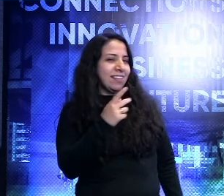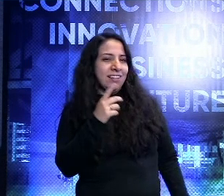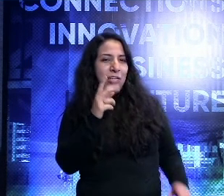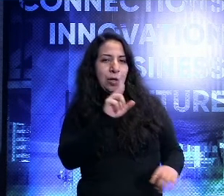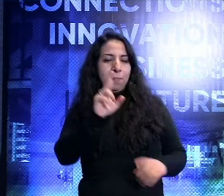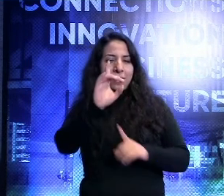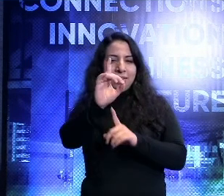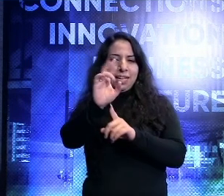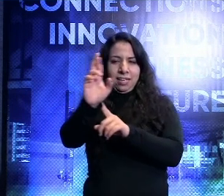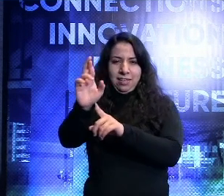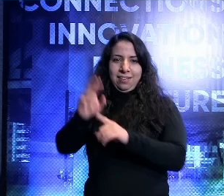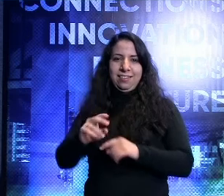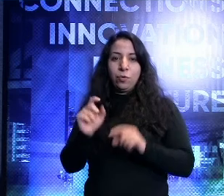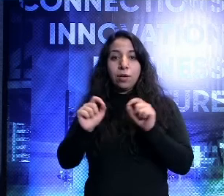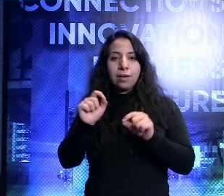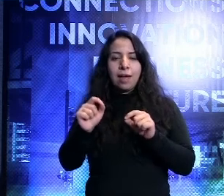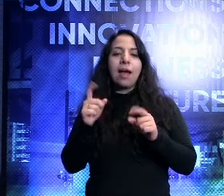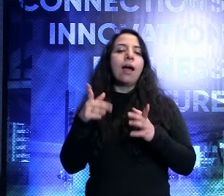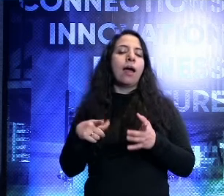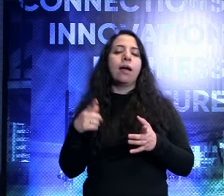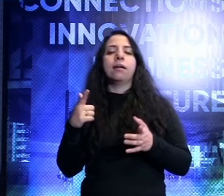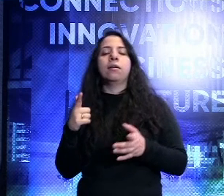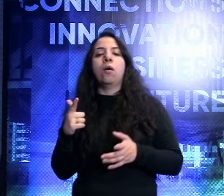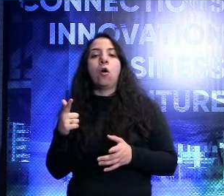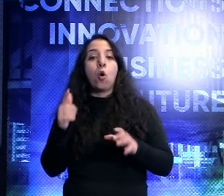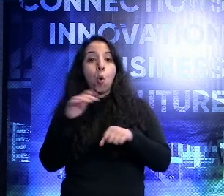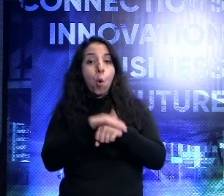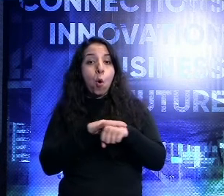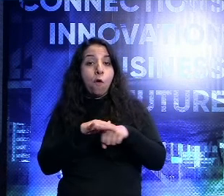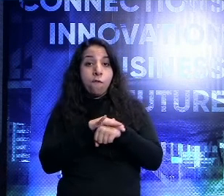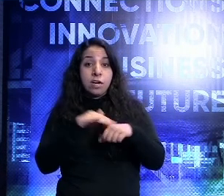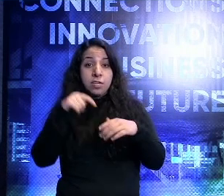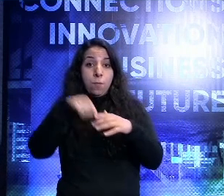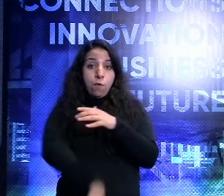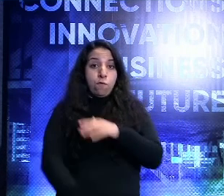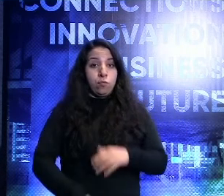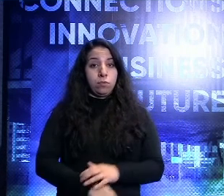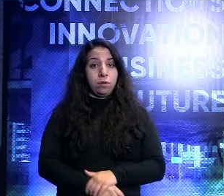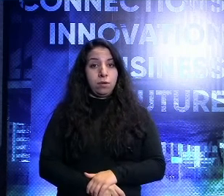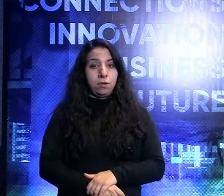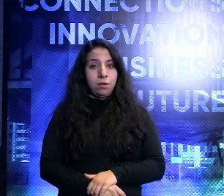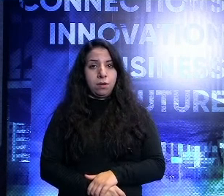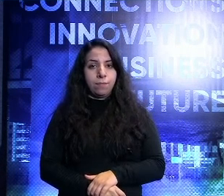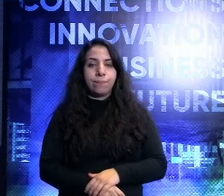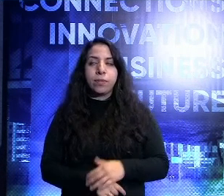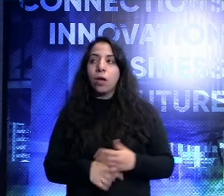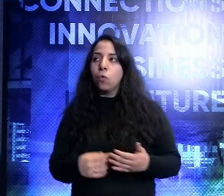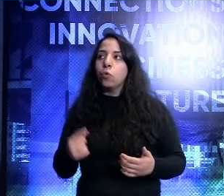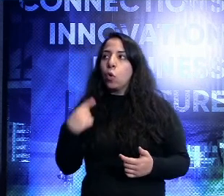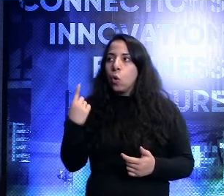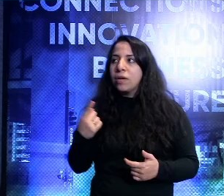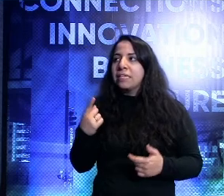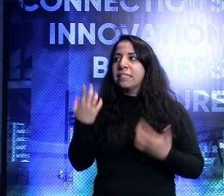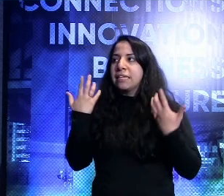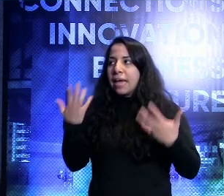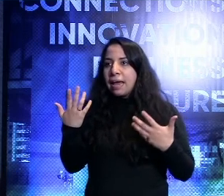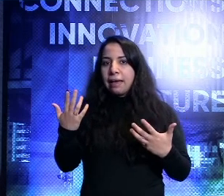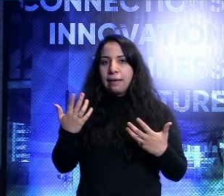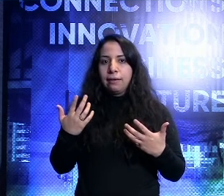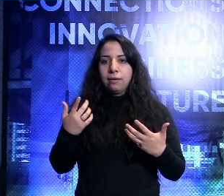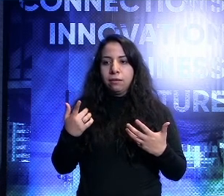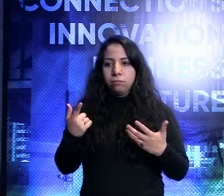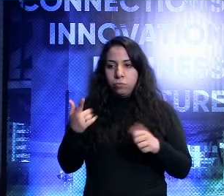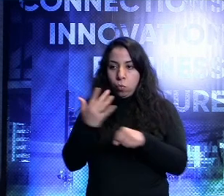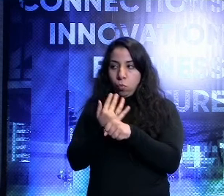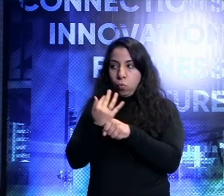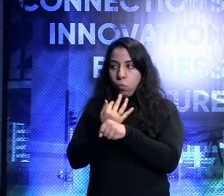falar? A gente planejou para ser resiliente, né? Só que faltou verba. Aí a gente não fez